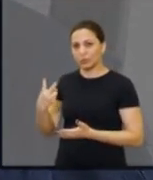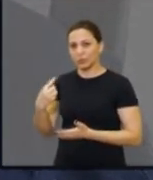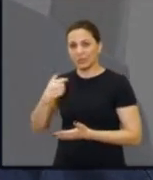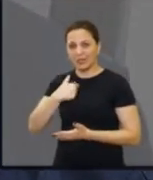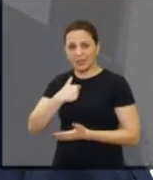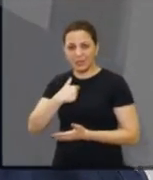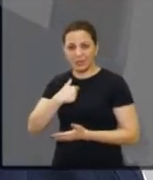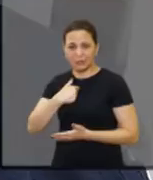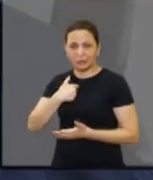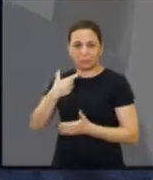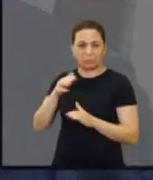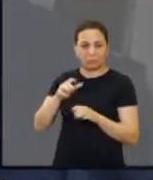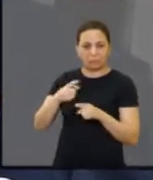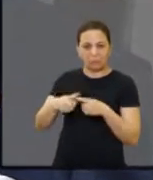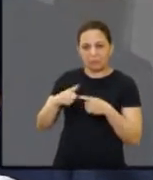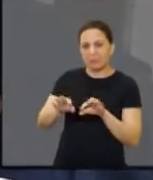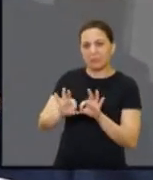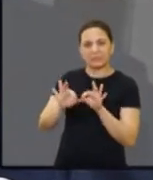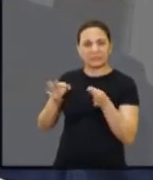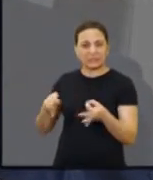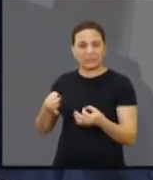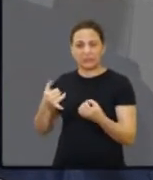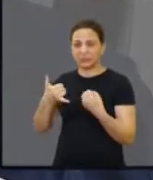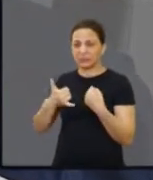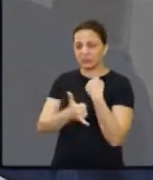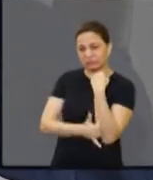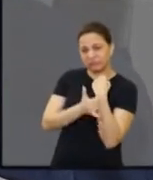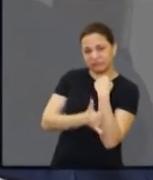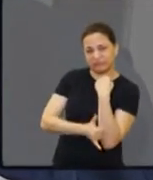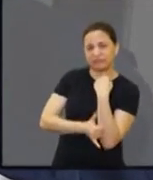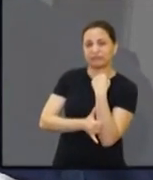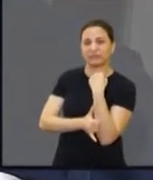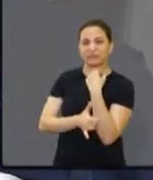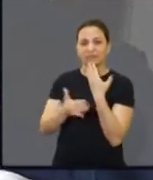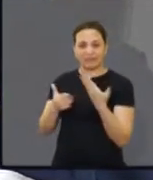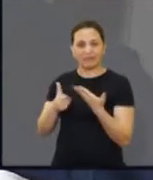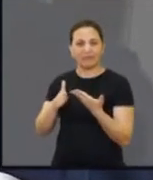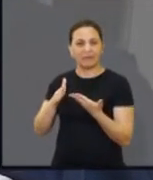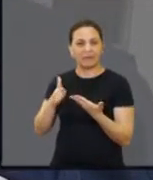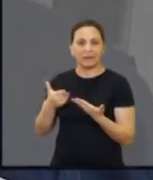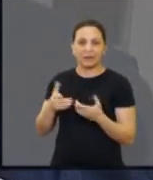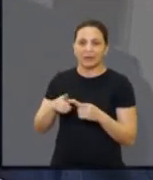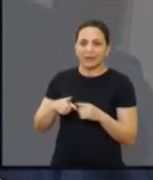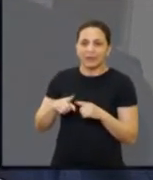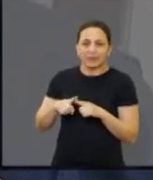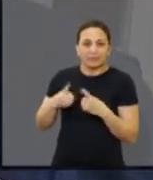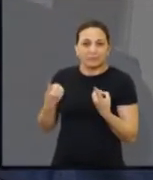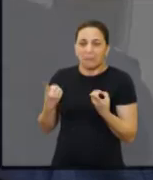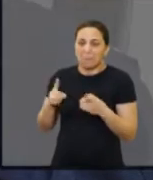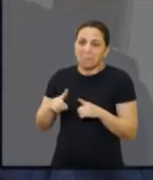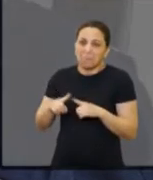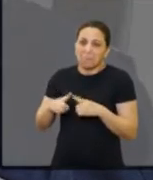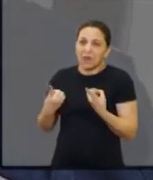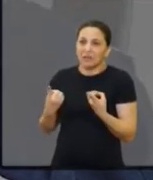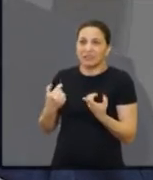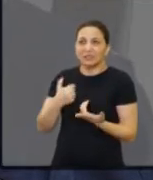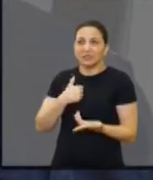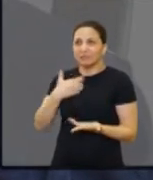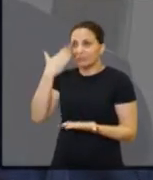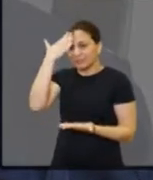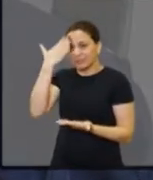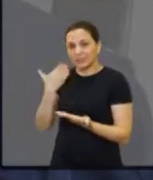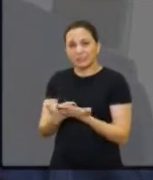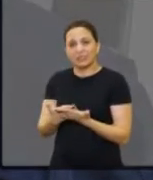eu torci o pé eo tomador de acordo com uma dor de barriga aí e acaba 11 11 mas